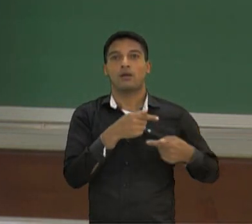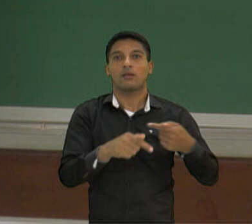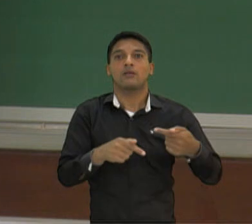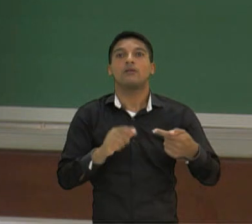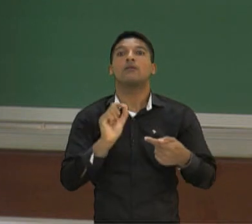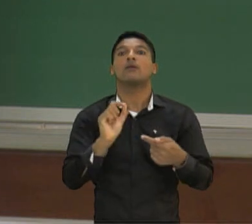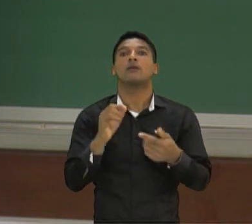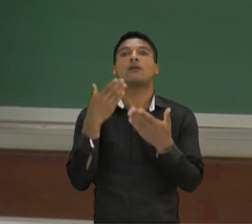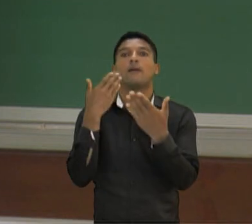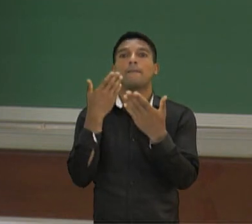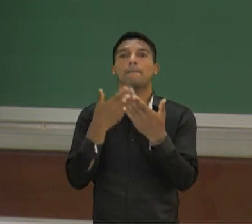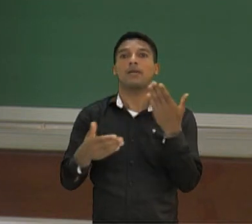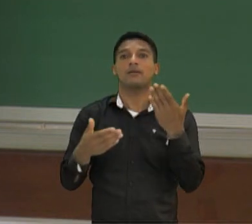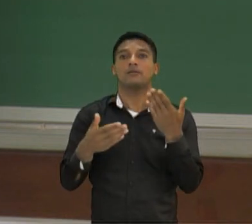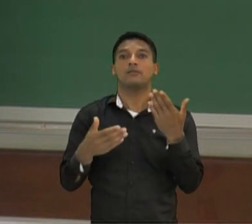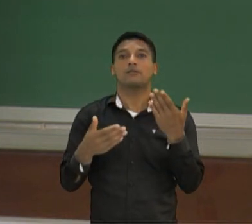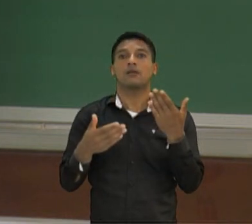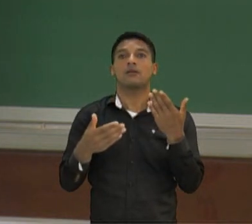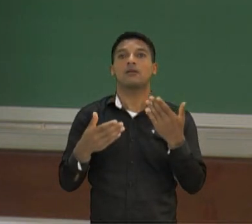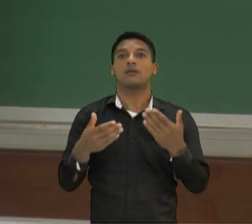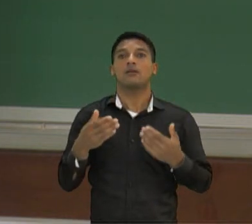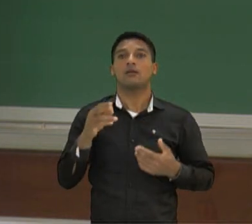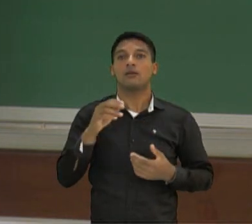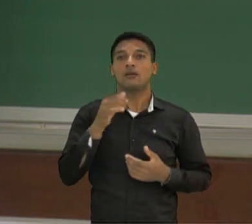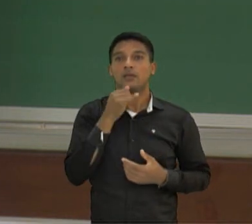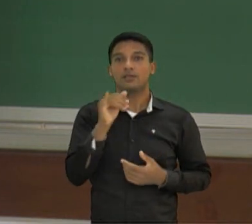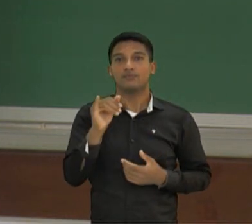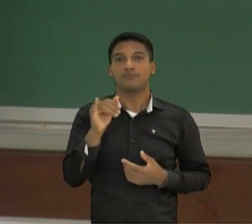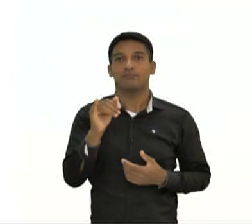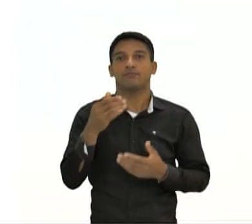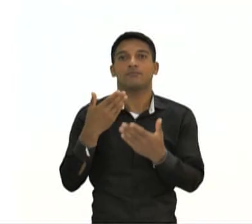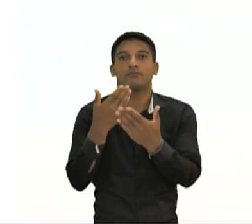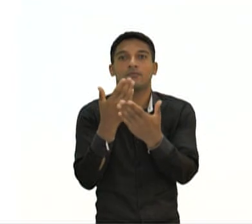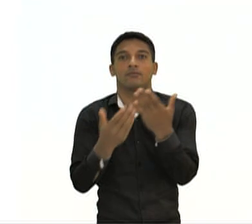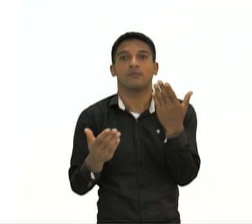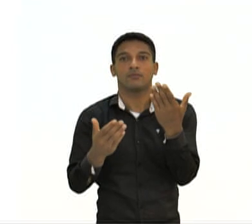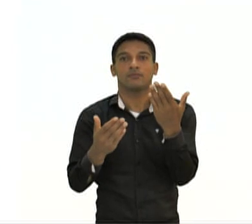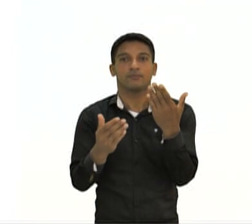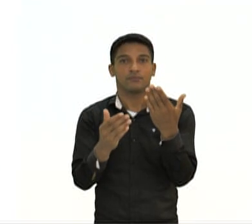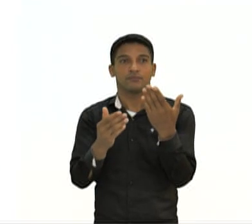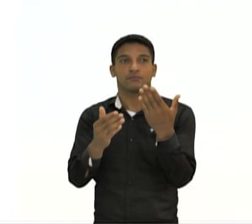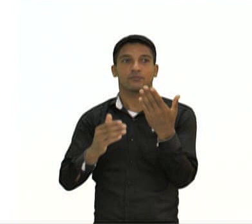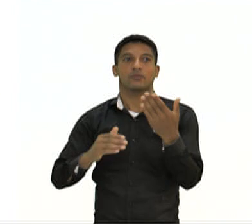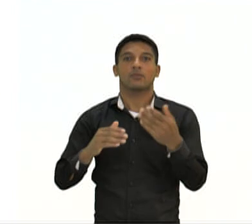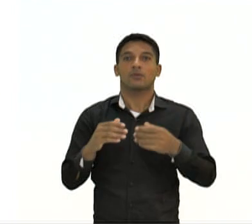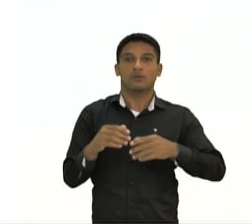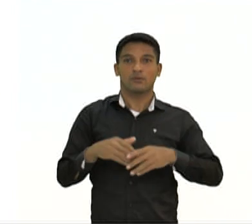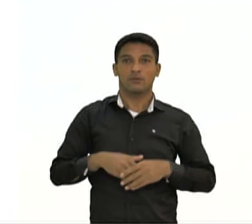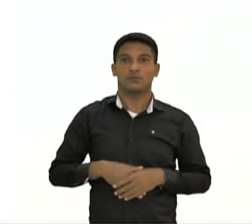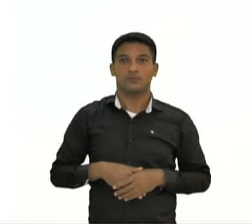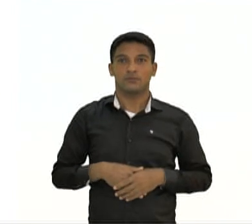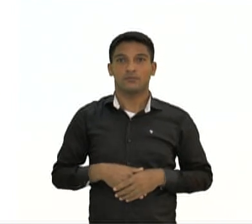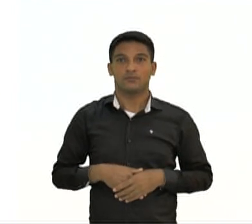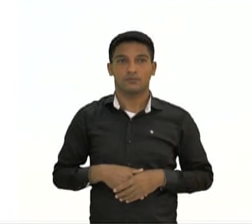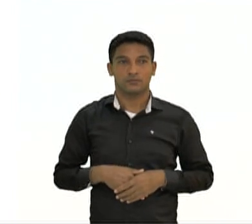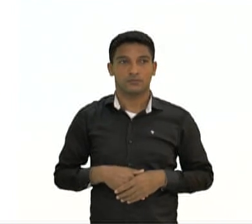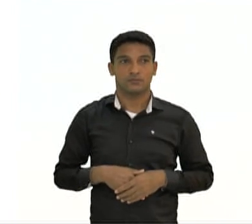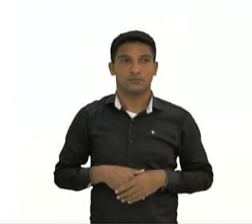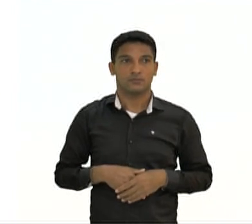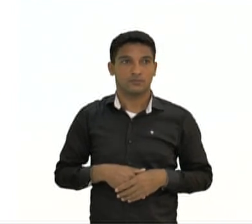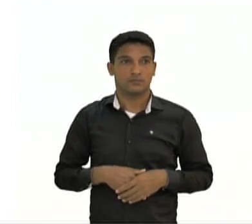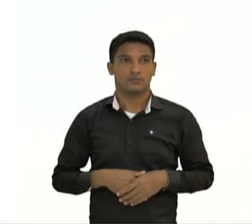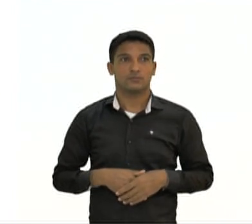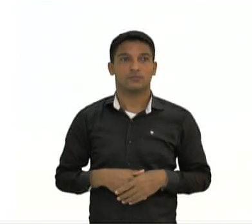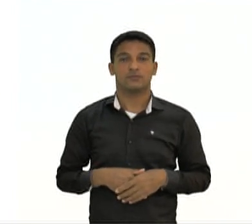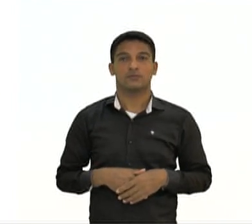energético. Então, aquela energia obtida a partir da respiração celular é gasta também no processo de reprodução. Então, aqui eu tenho o